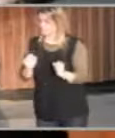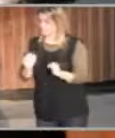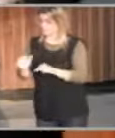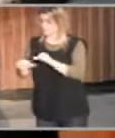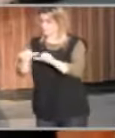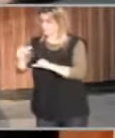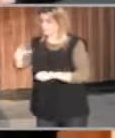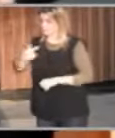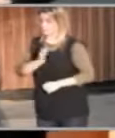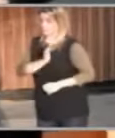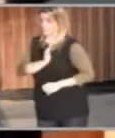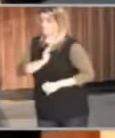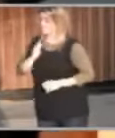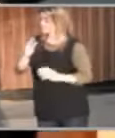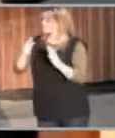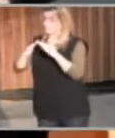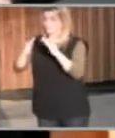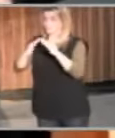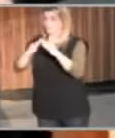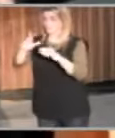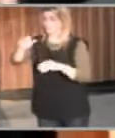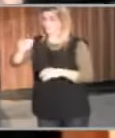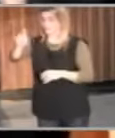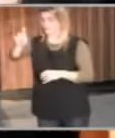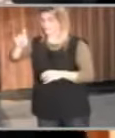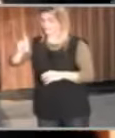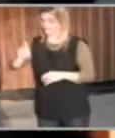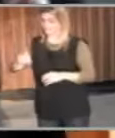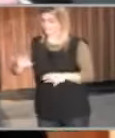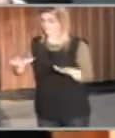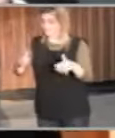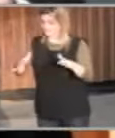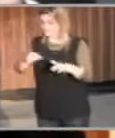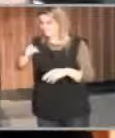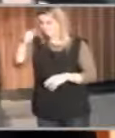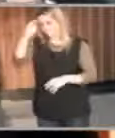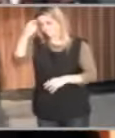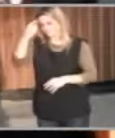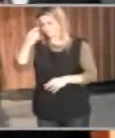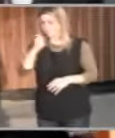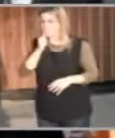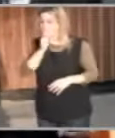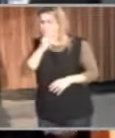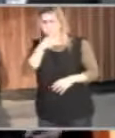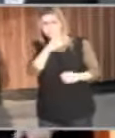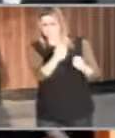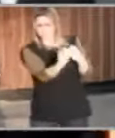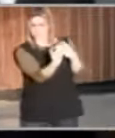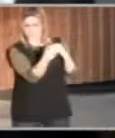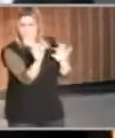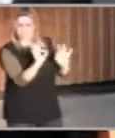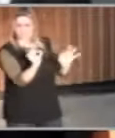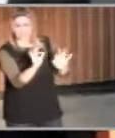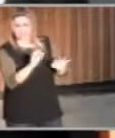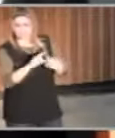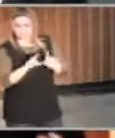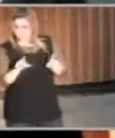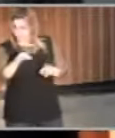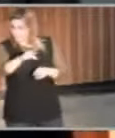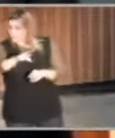casa inteira e ainda que você não tenha herdado dos seus pais esses mesmos princípios e valores